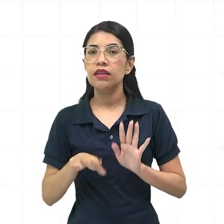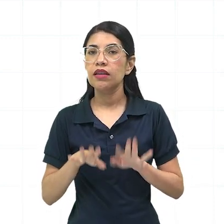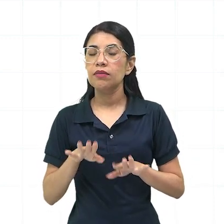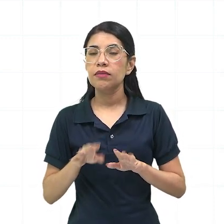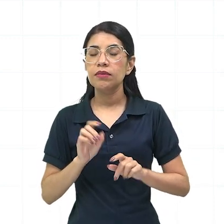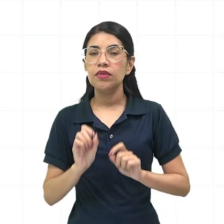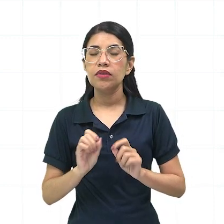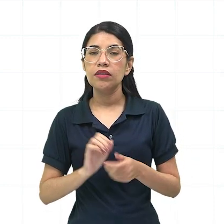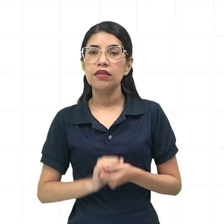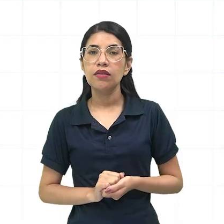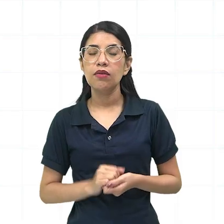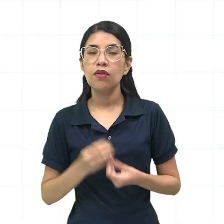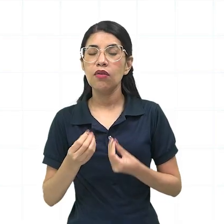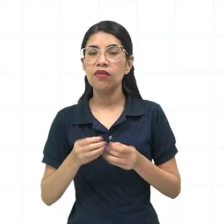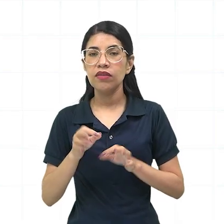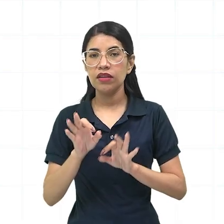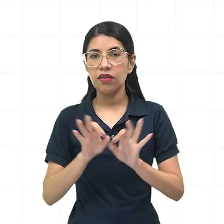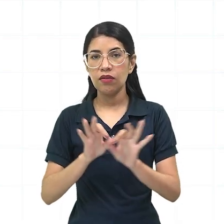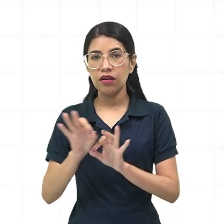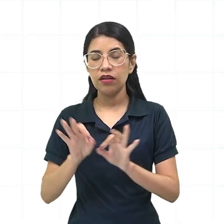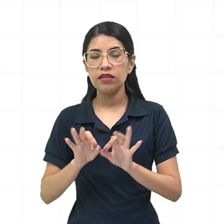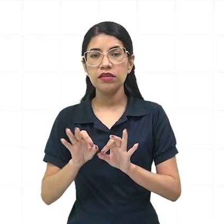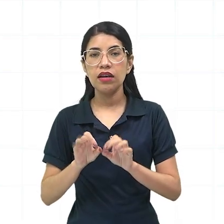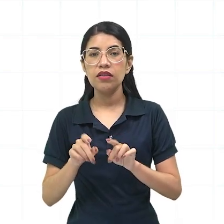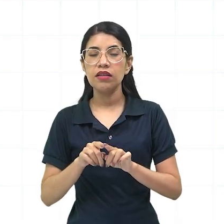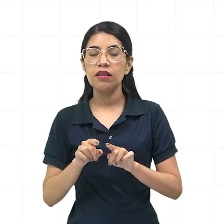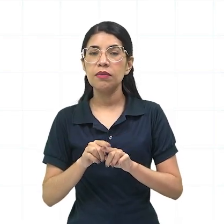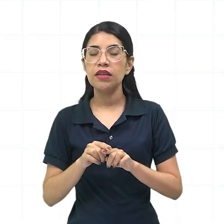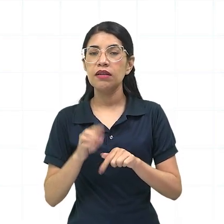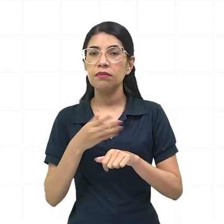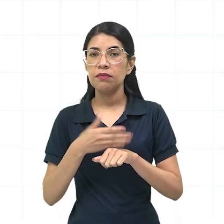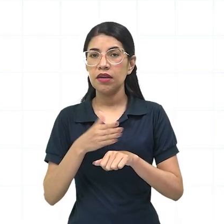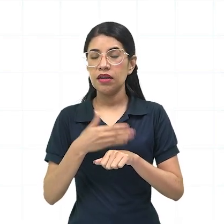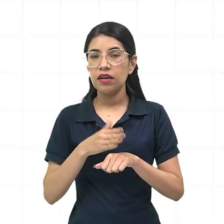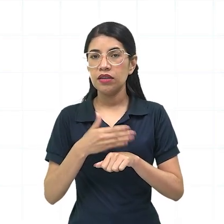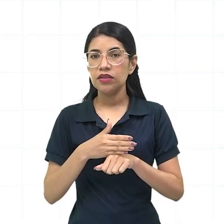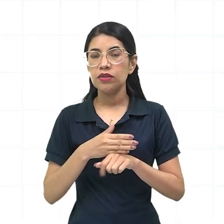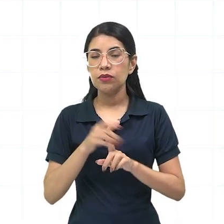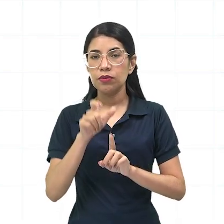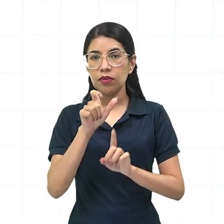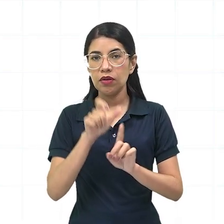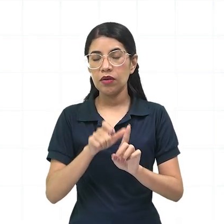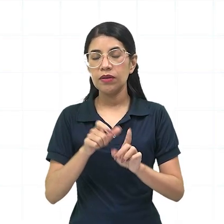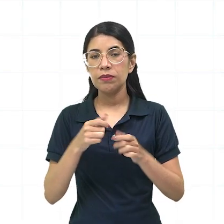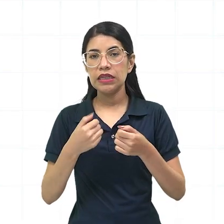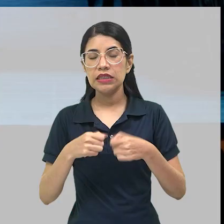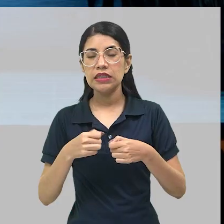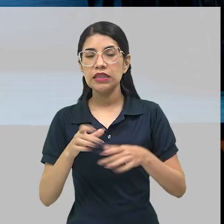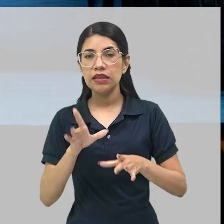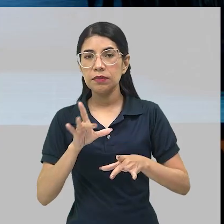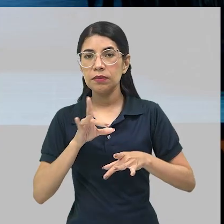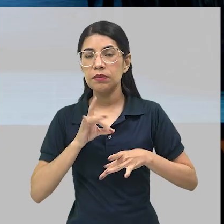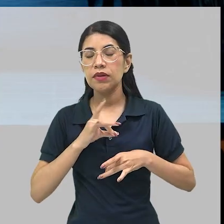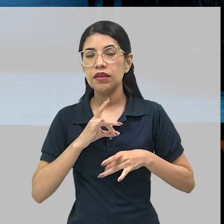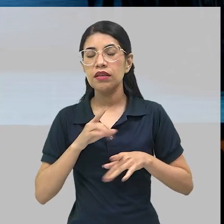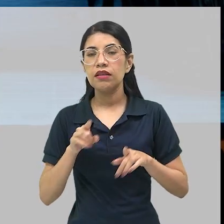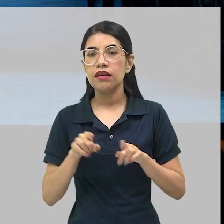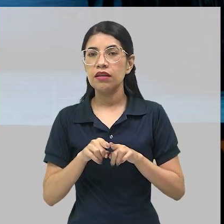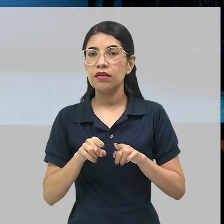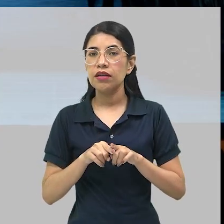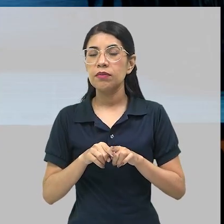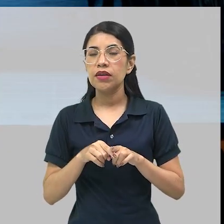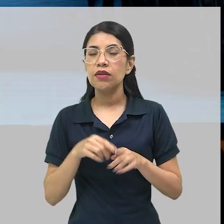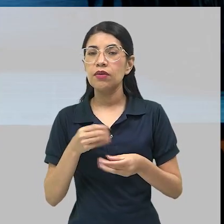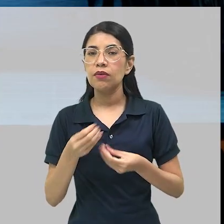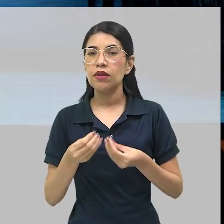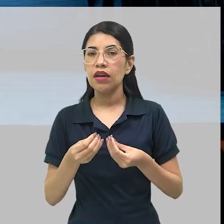da plasticidade do ator, porque ele precisa saber se moldar, se colocar de